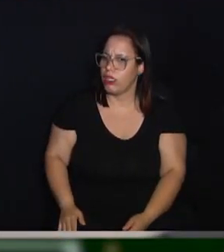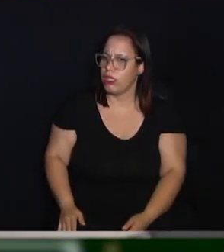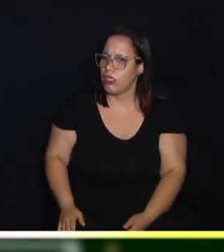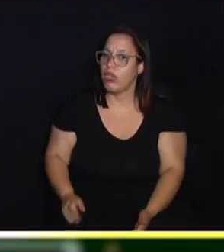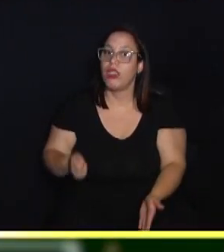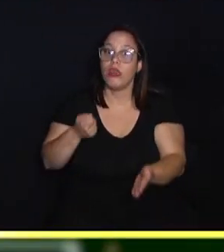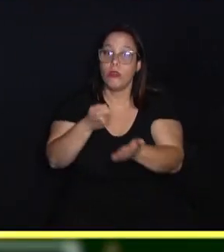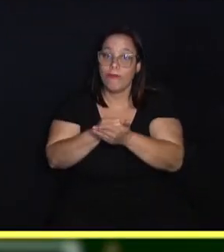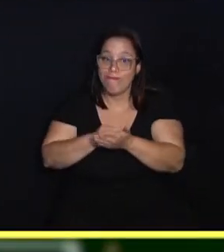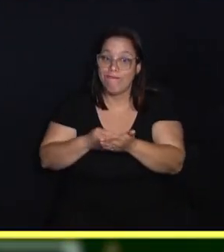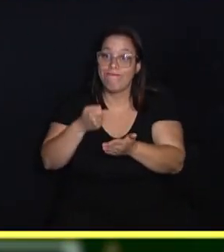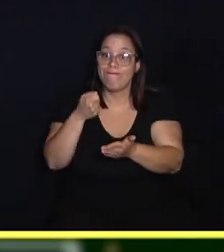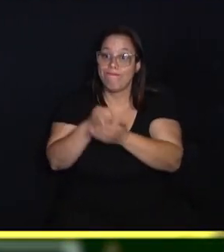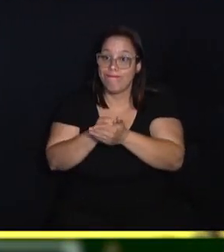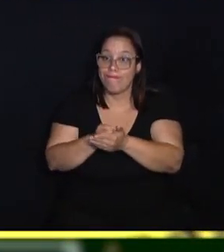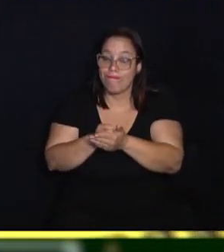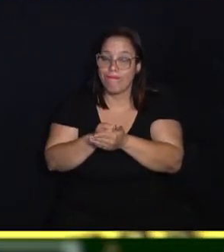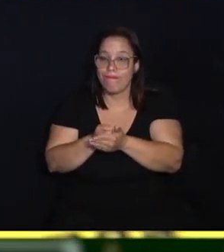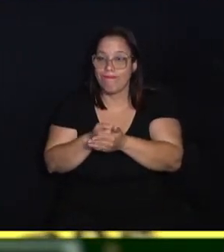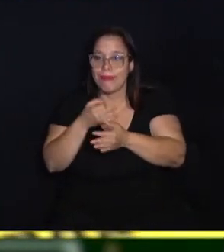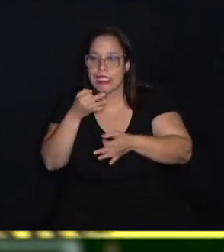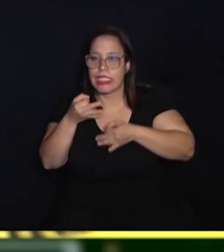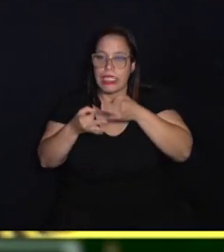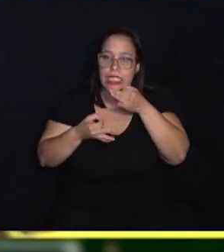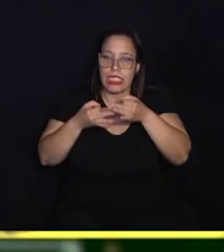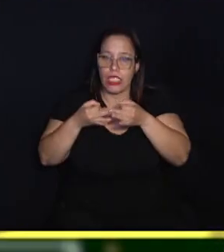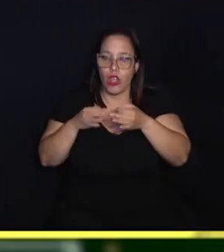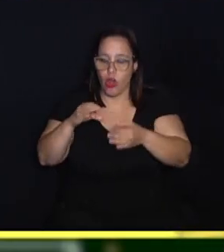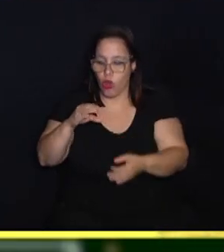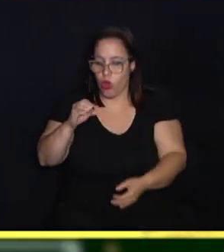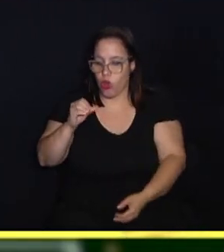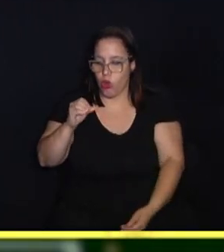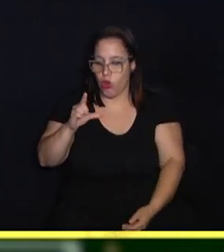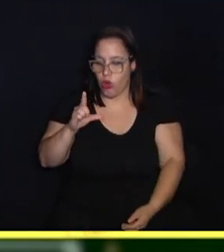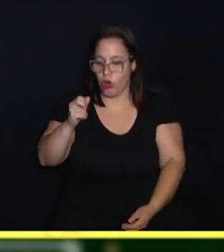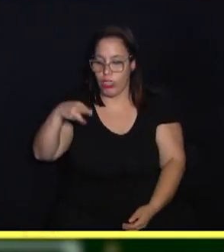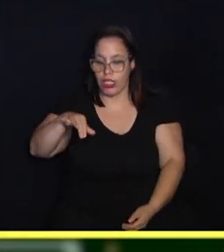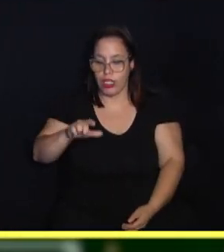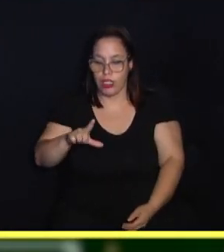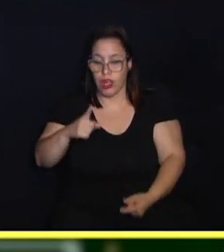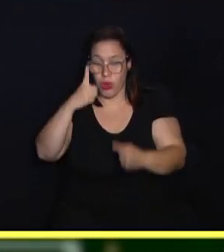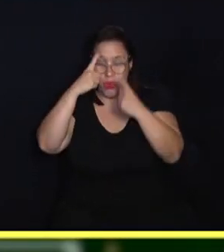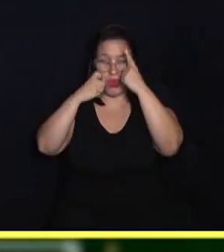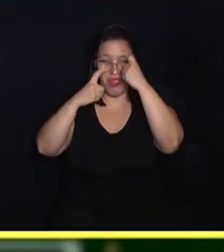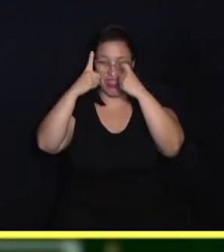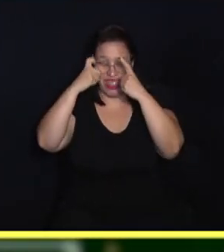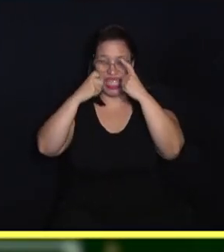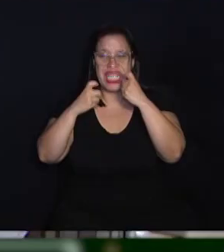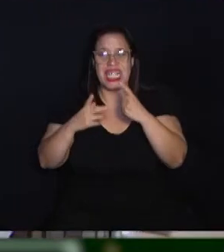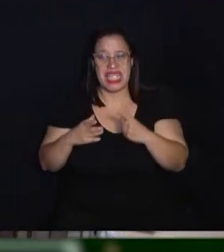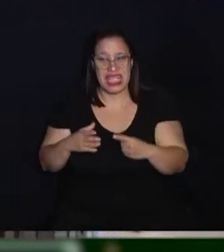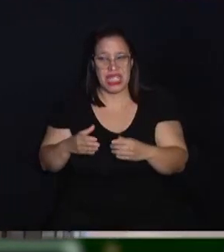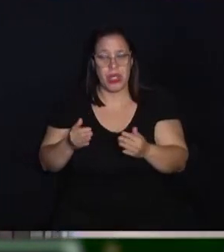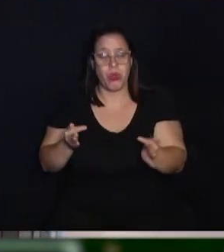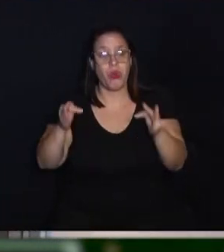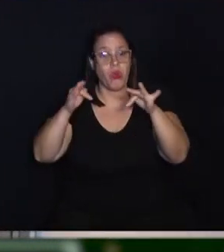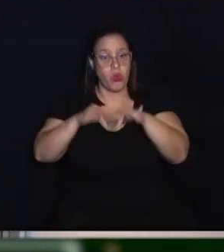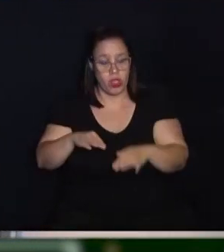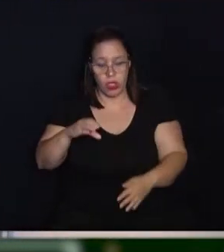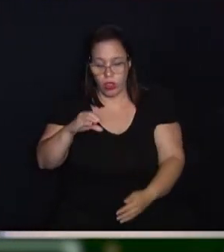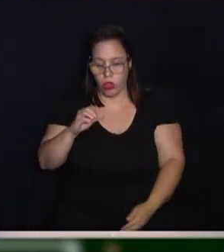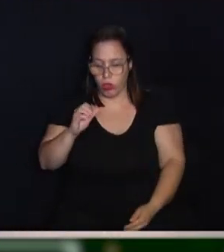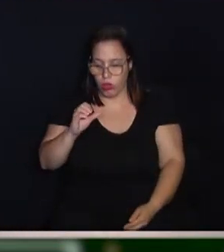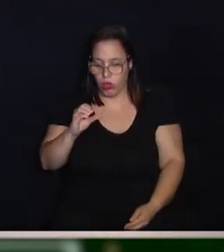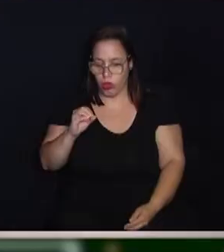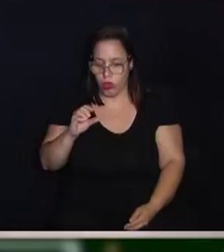essa questão da relação entre o colonialismo, não é? A violência do colonialismo, o fim do colonialismo